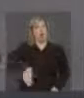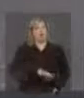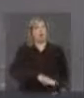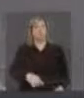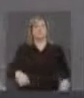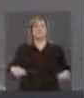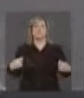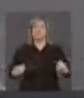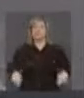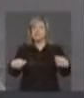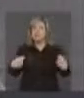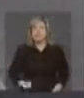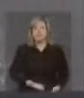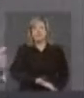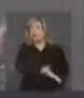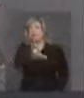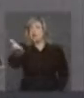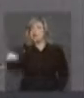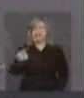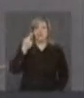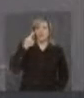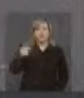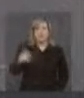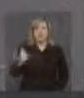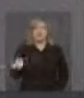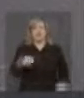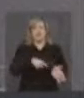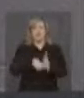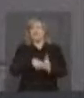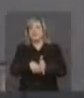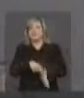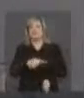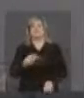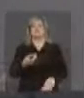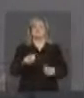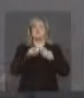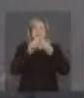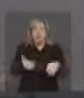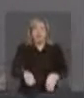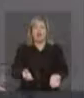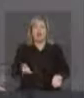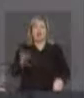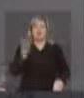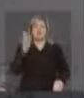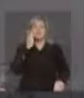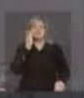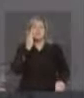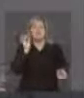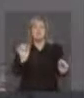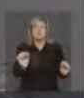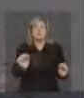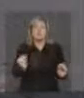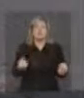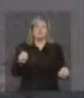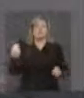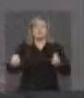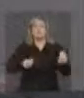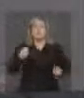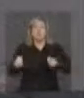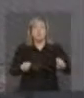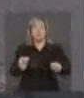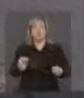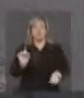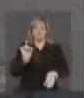dos olhos de vocês, da avaliação de vocês, para saber, em última instância,